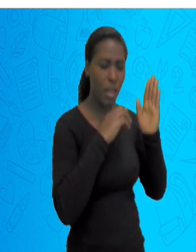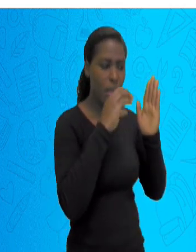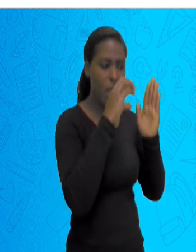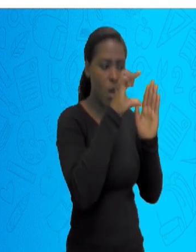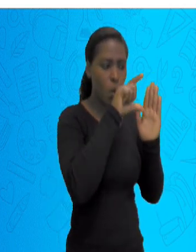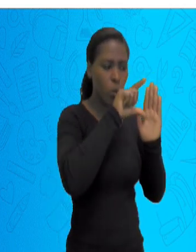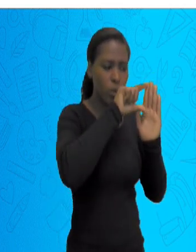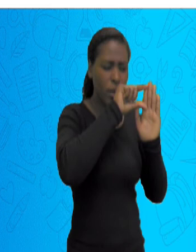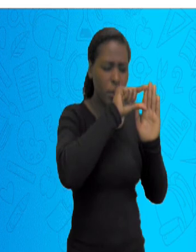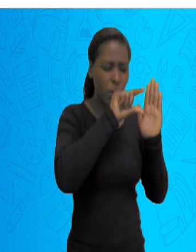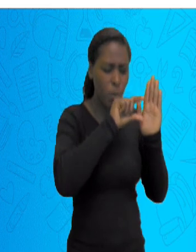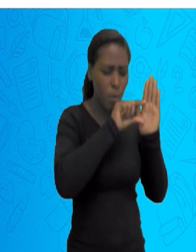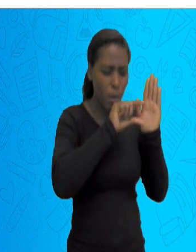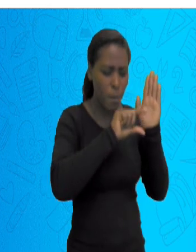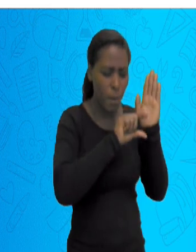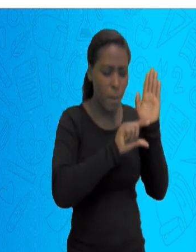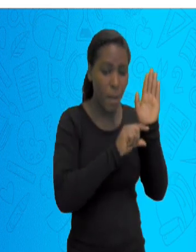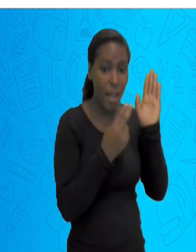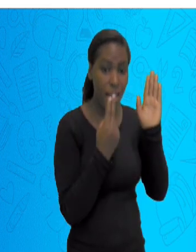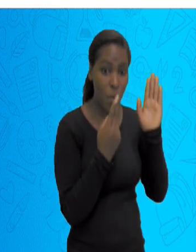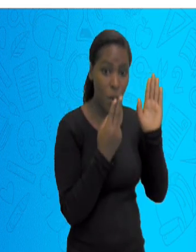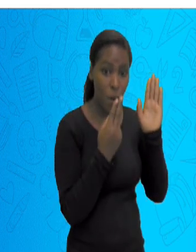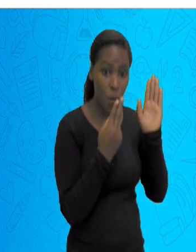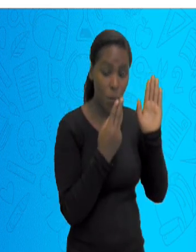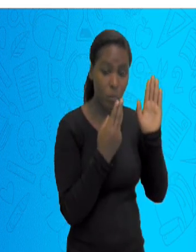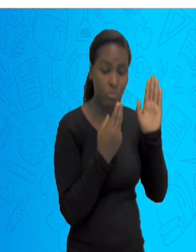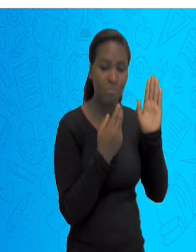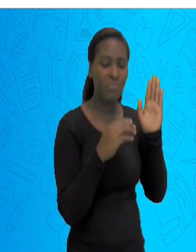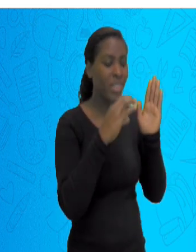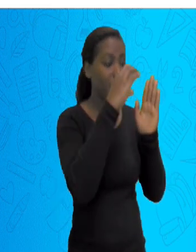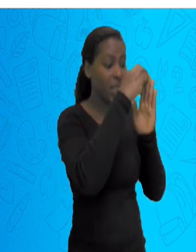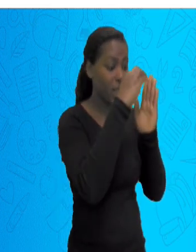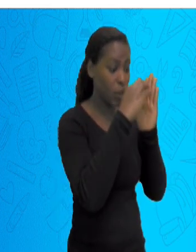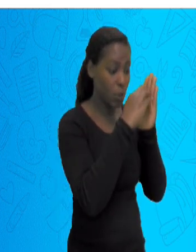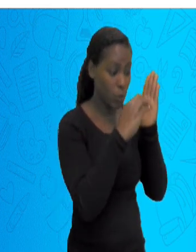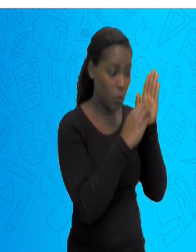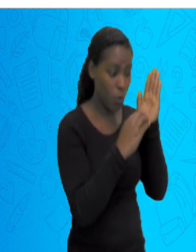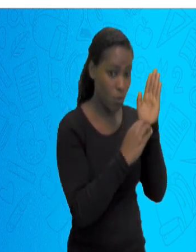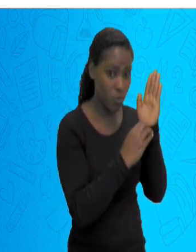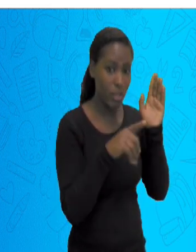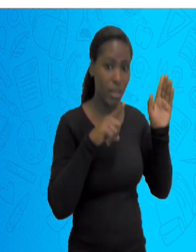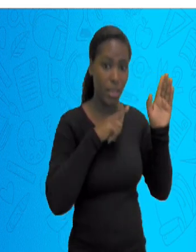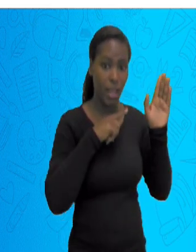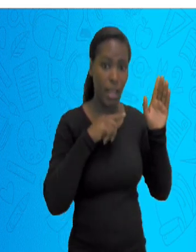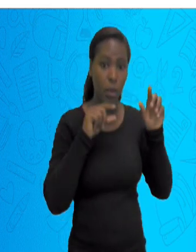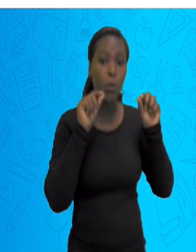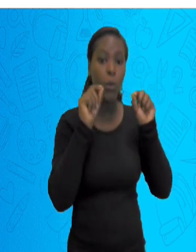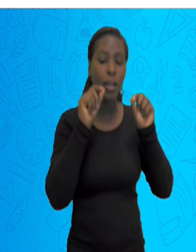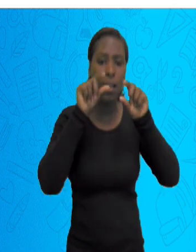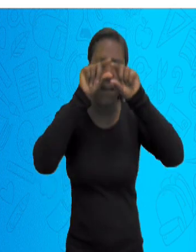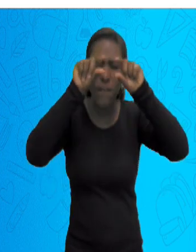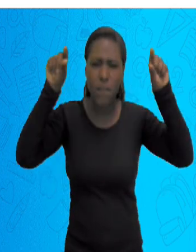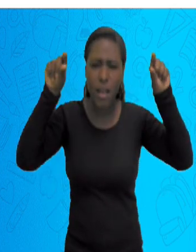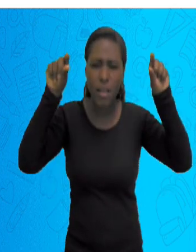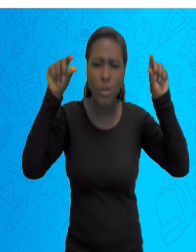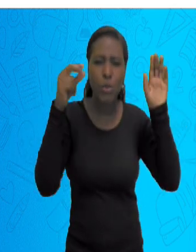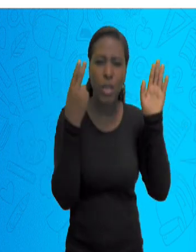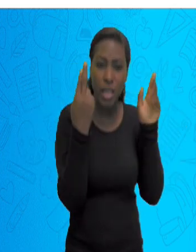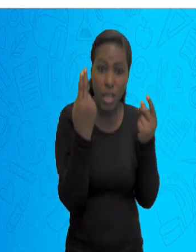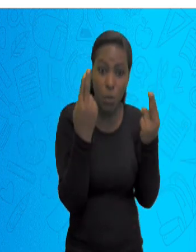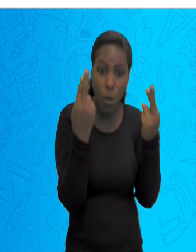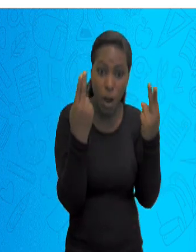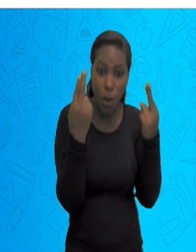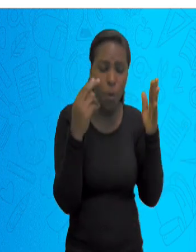de versos e as rimas são bem marcadas para facilitar a